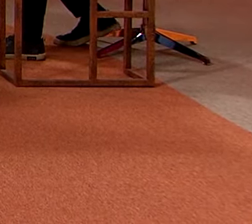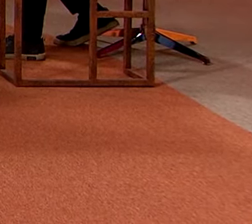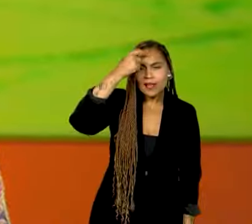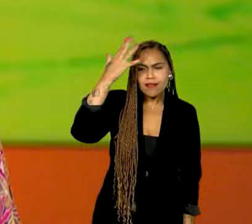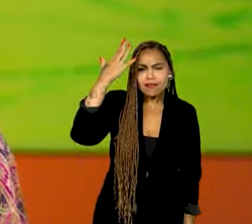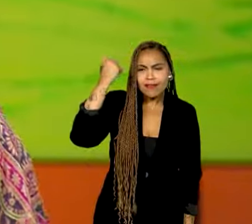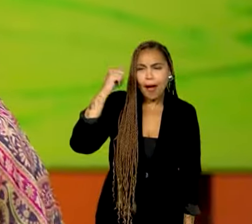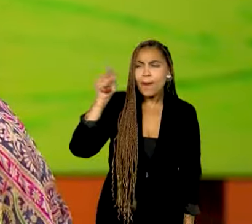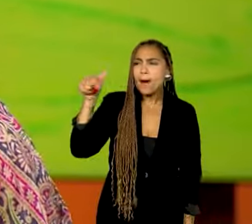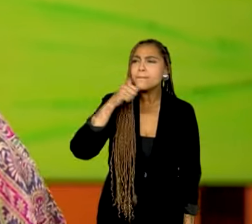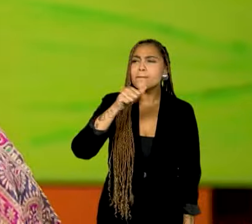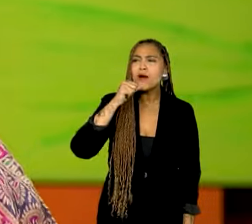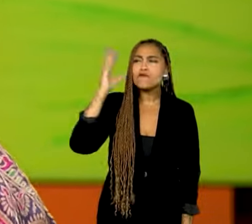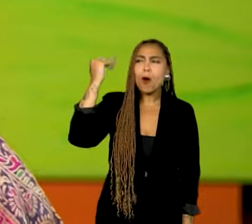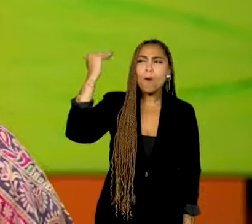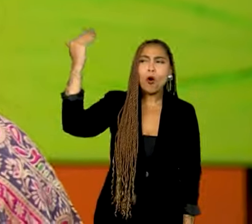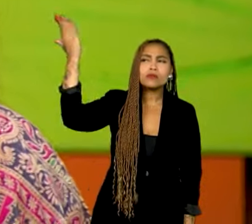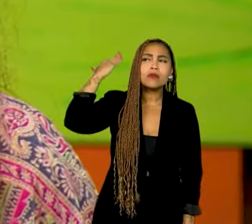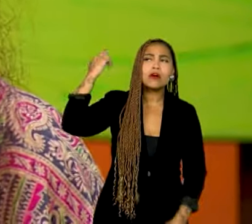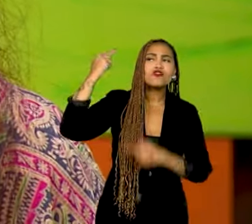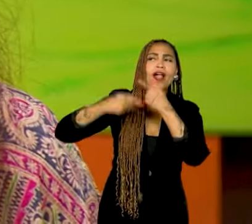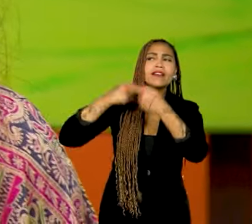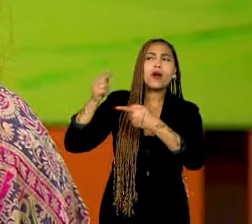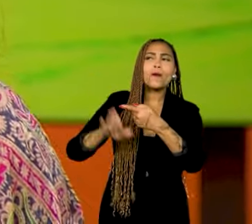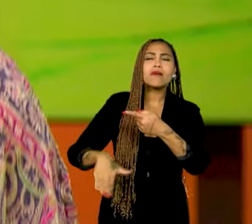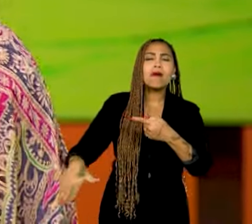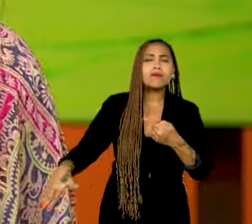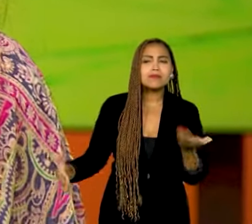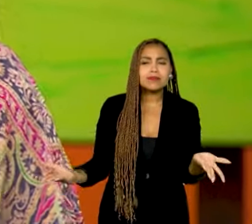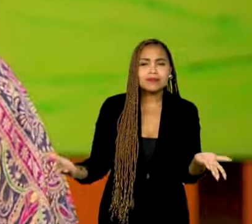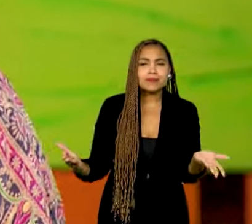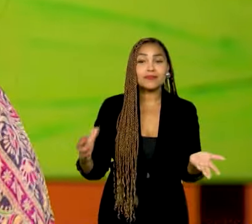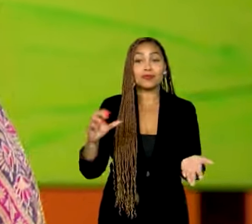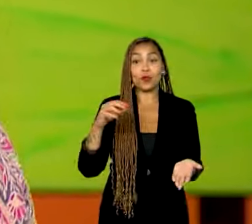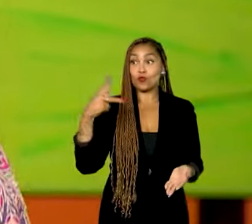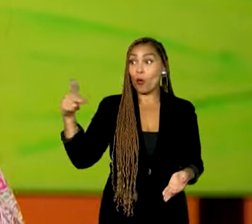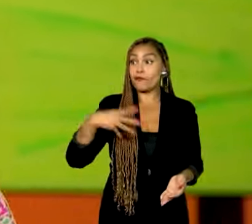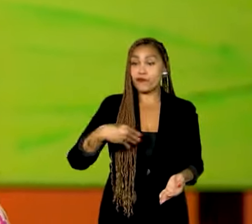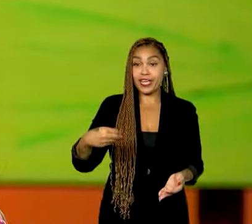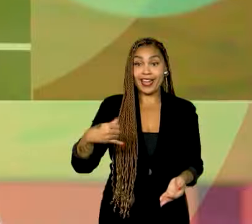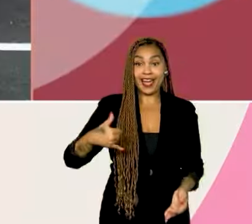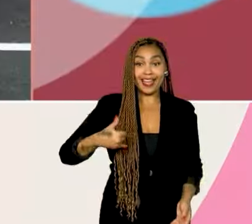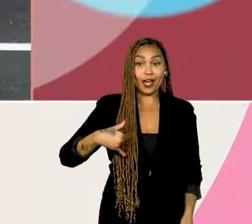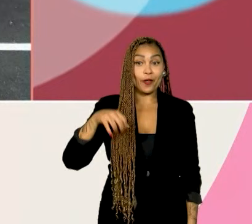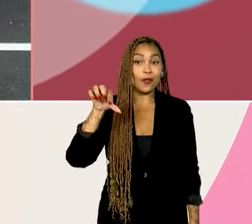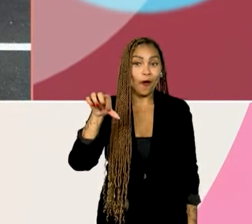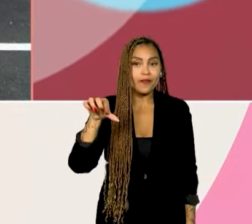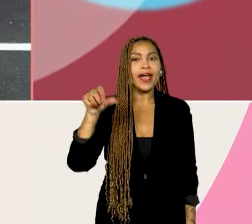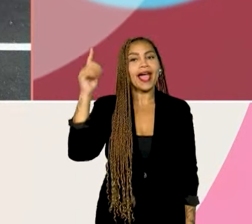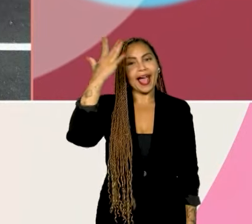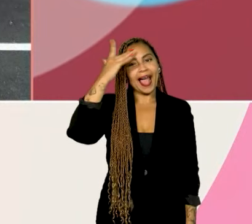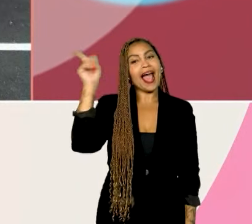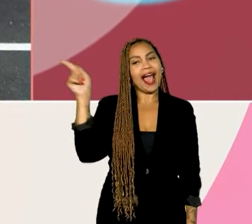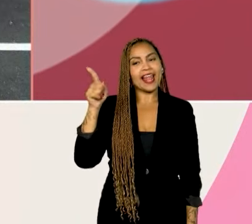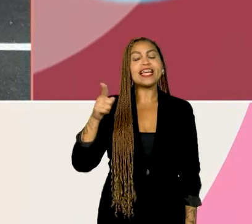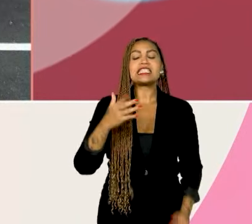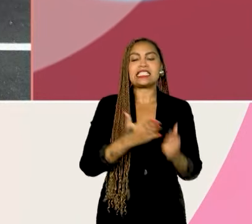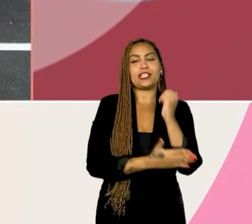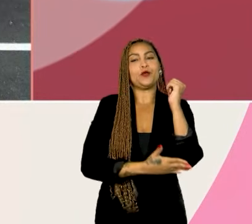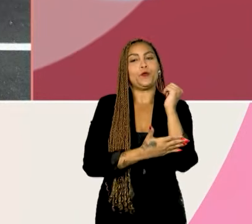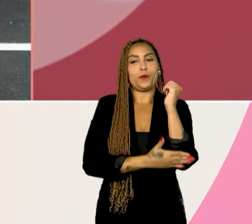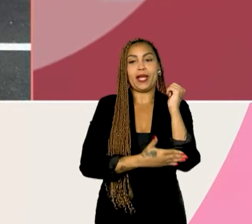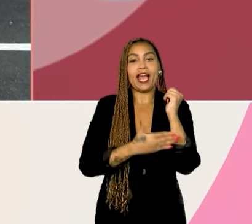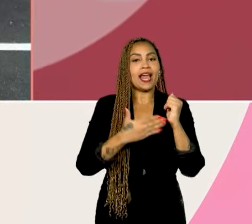de crianças? Pois é. A Sofia, ela... Eu acho que sua ela filhota, tem tá com 9 anos. Ciúmes. Ela não